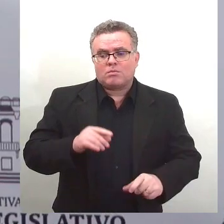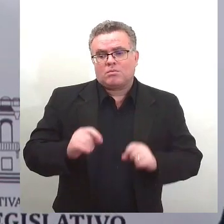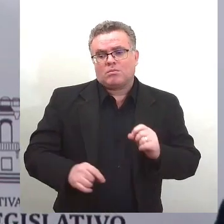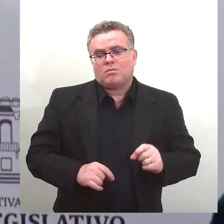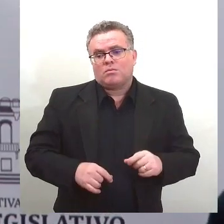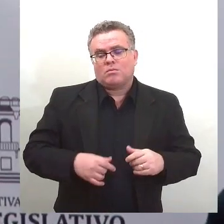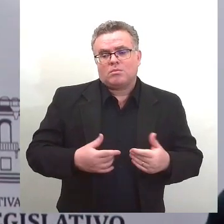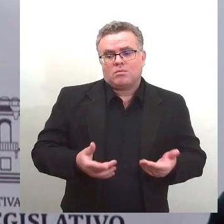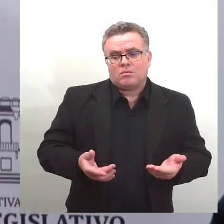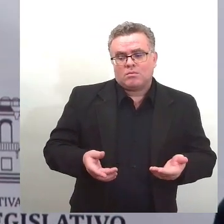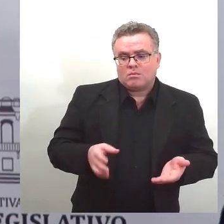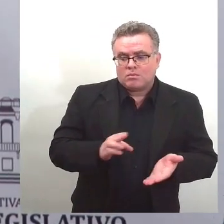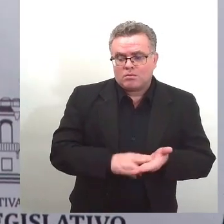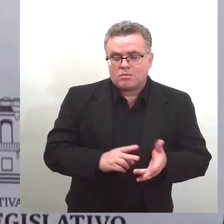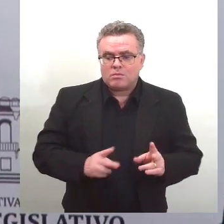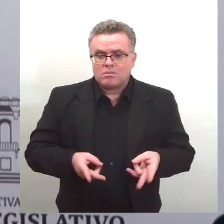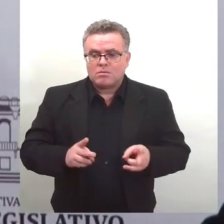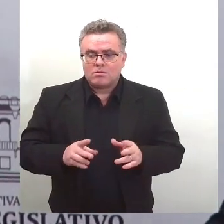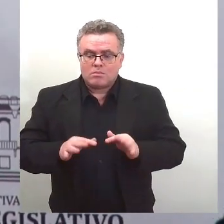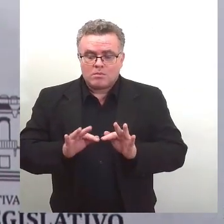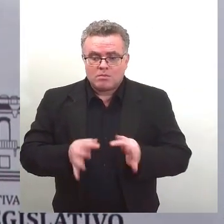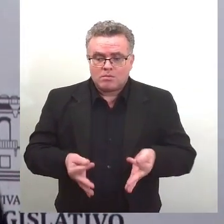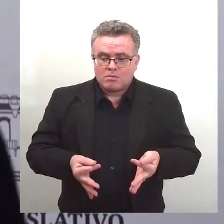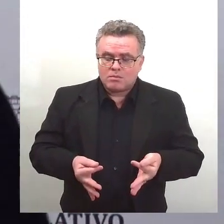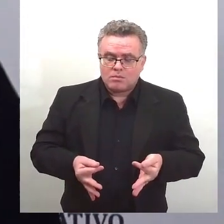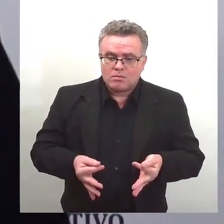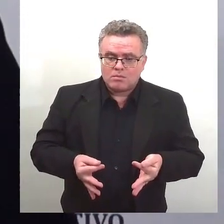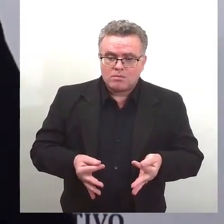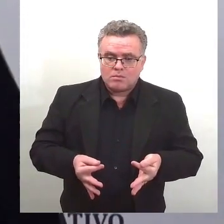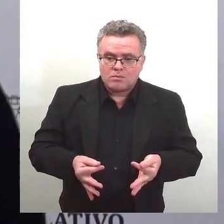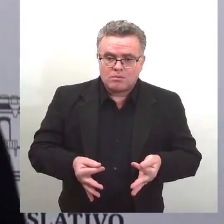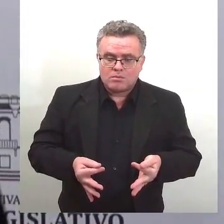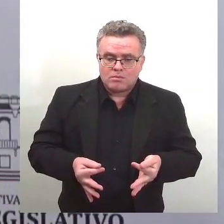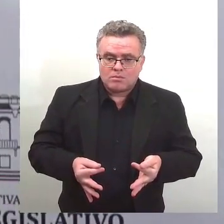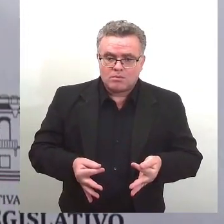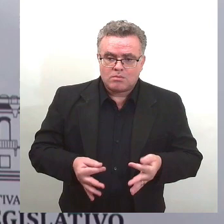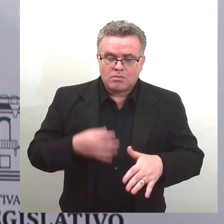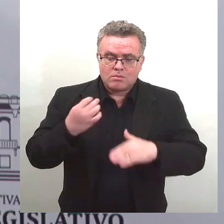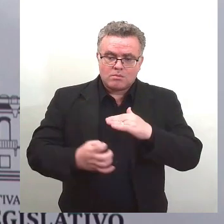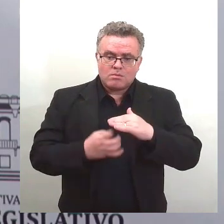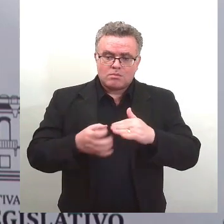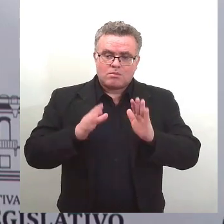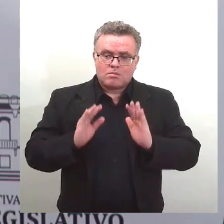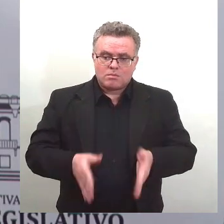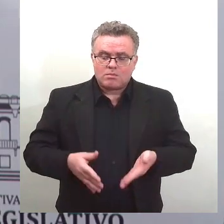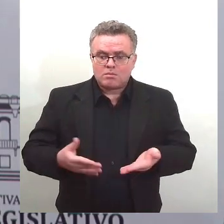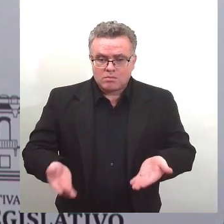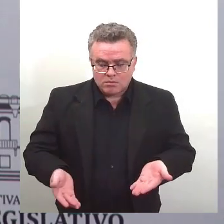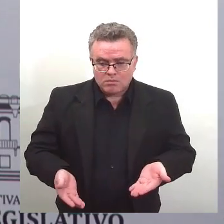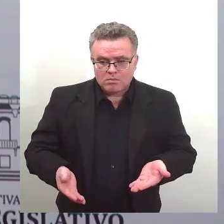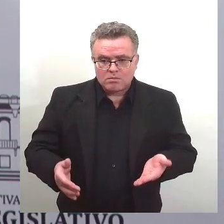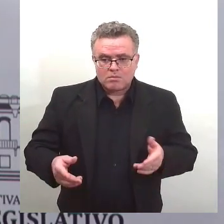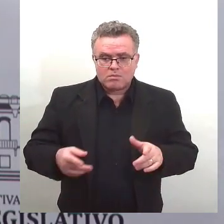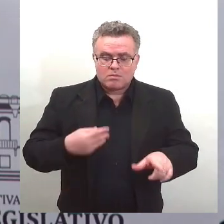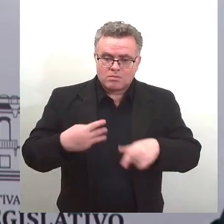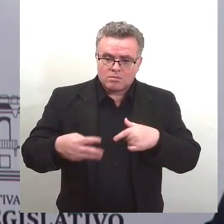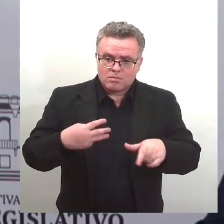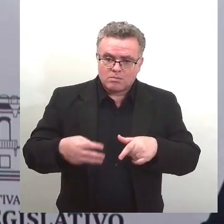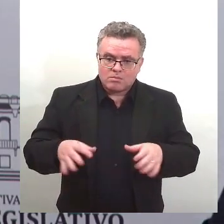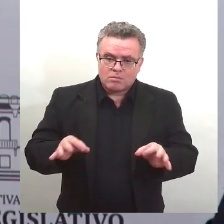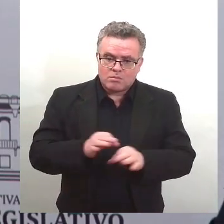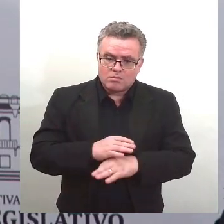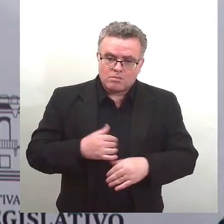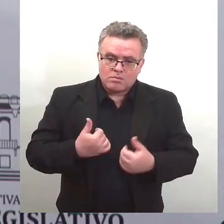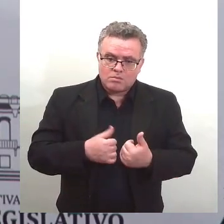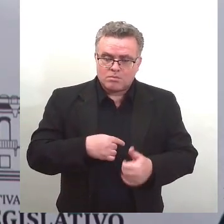relativamente simples, é deslocar das empresas que já estão com licitações contratadas o ônibus para essa região e que